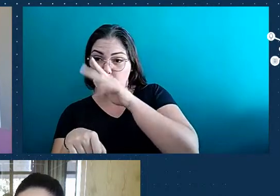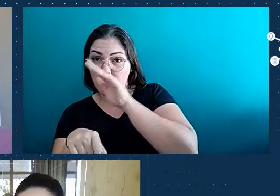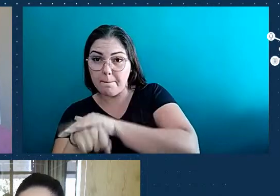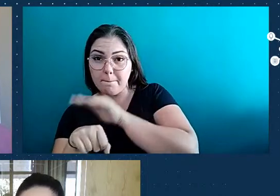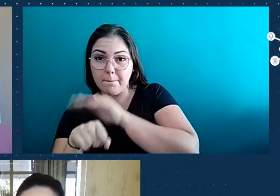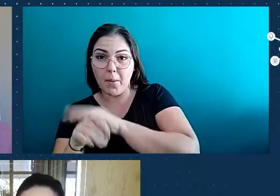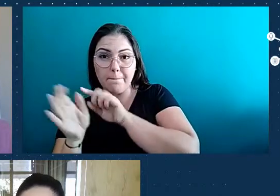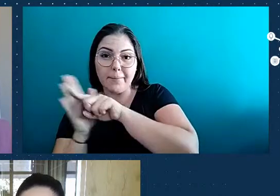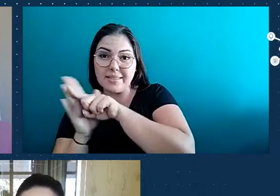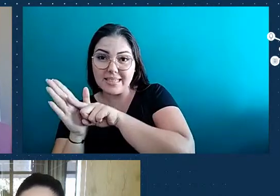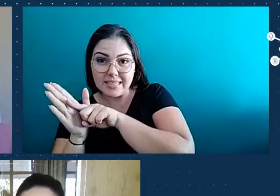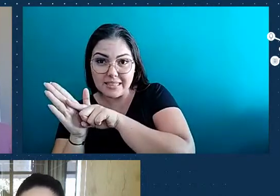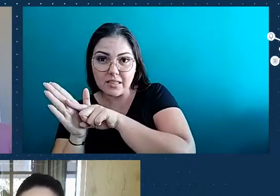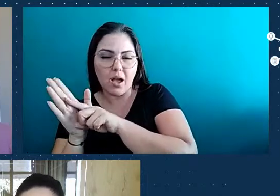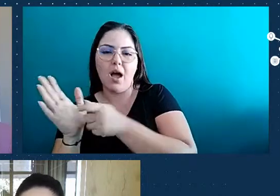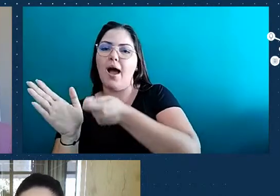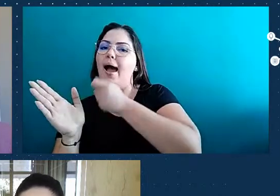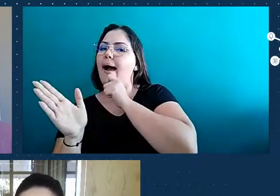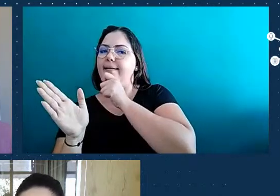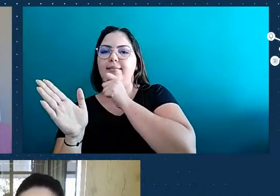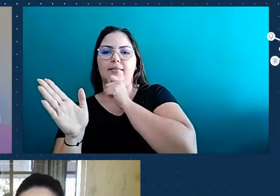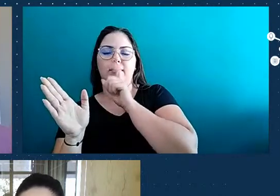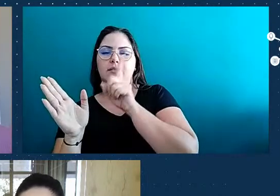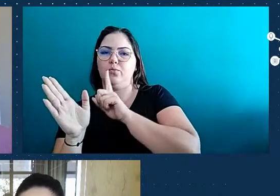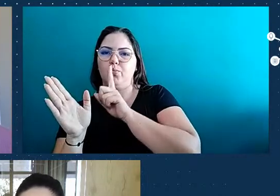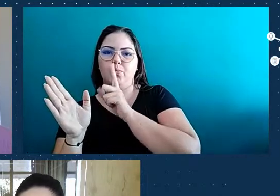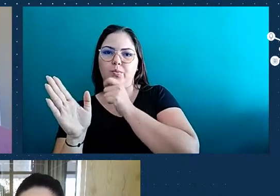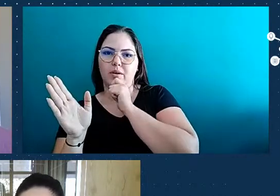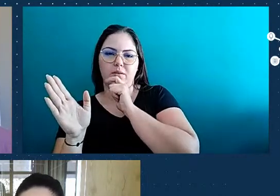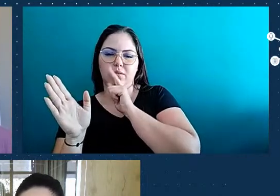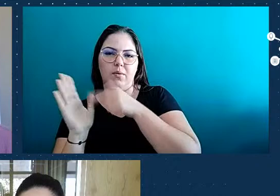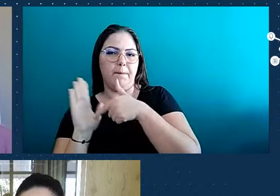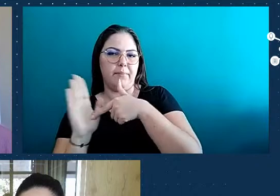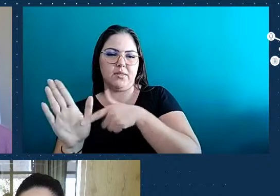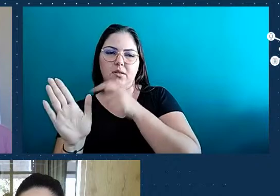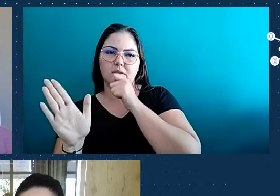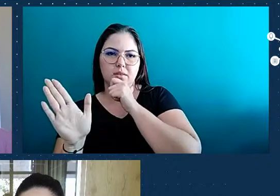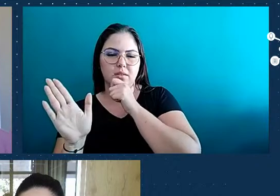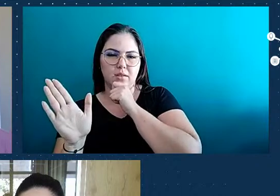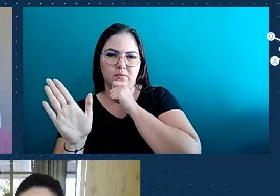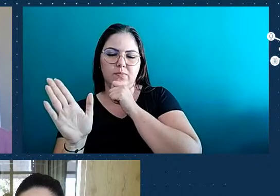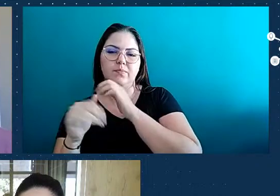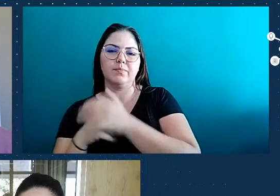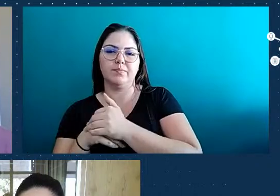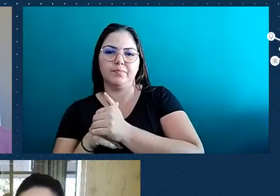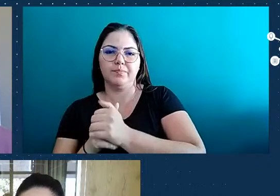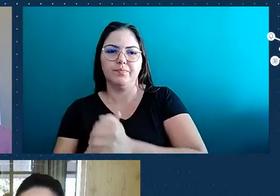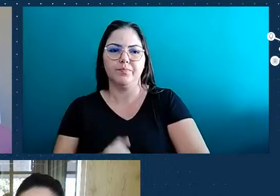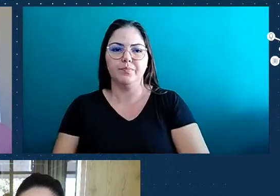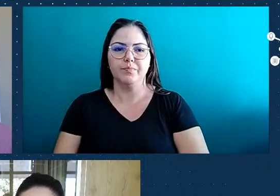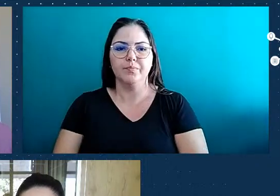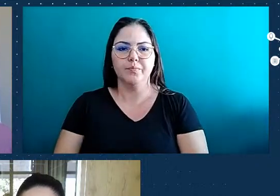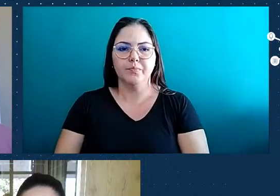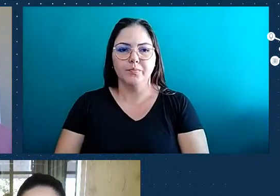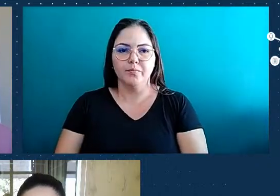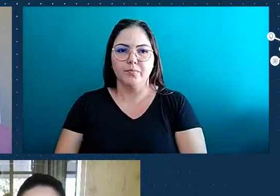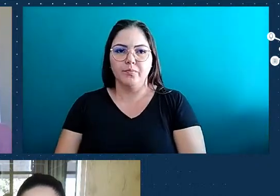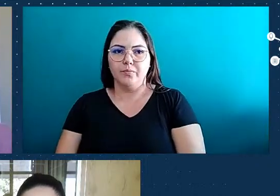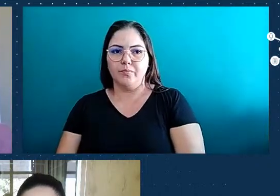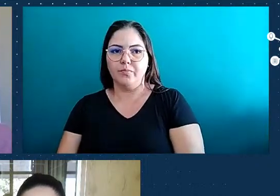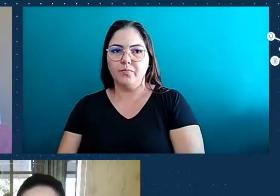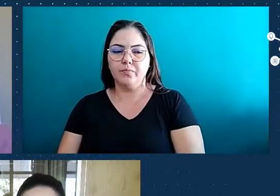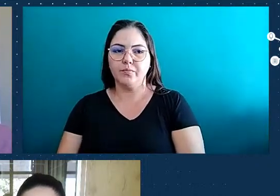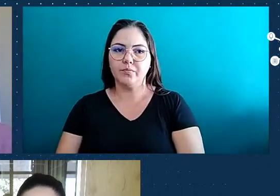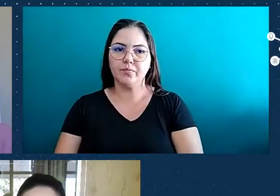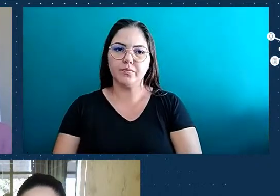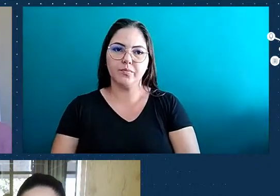sentido. Certo? Você não deve apresentar, você deve trazer aí, né, apenas o planejamento da sua